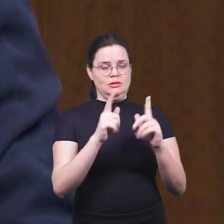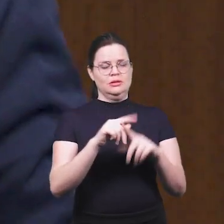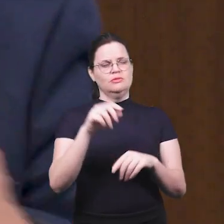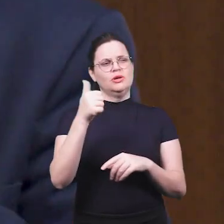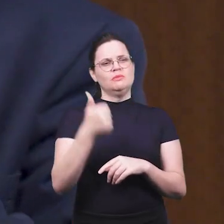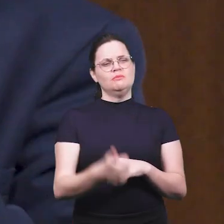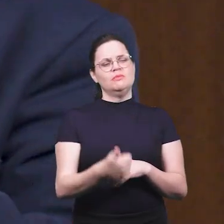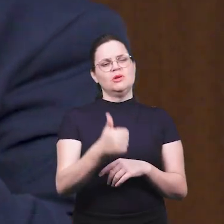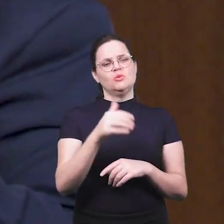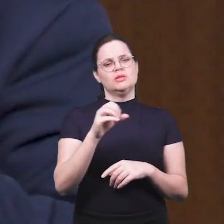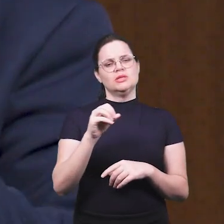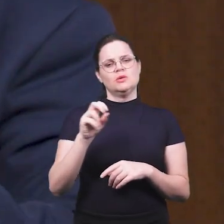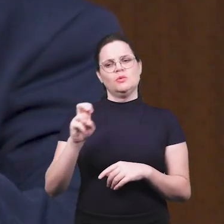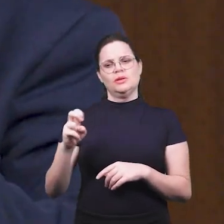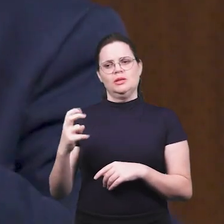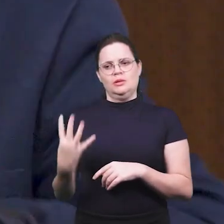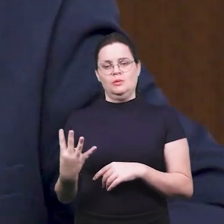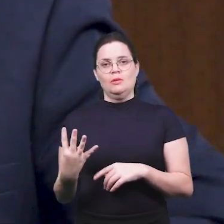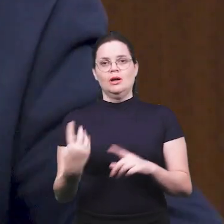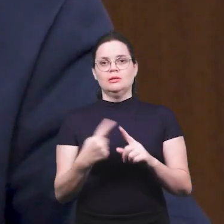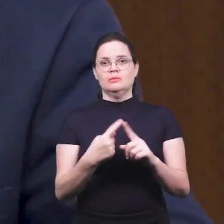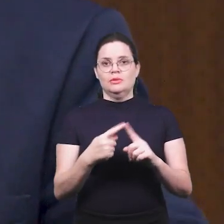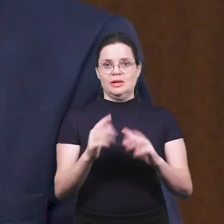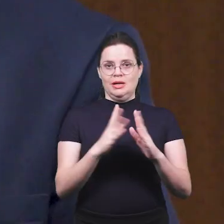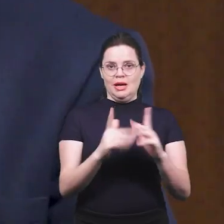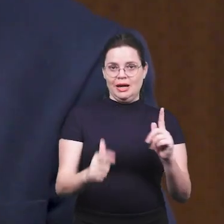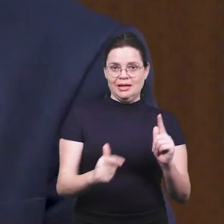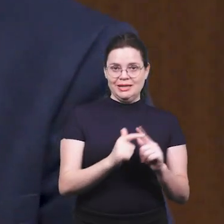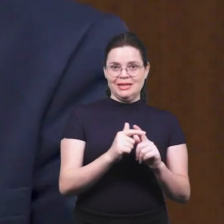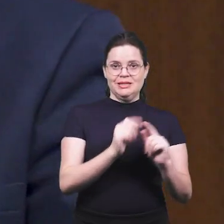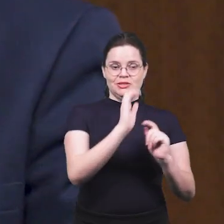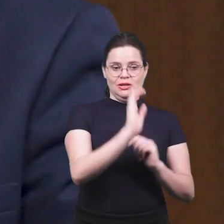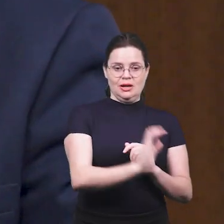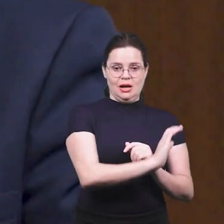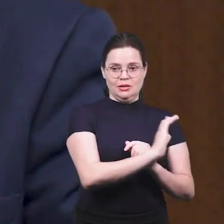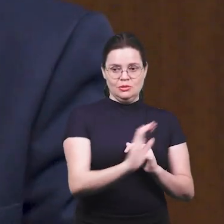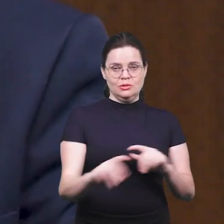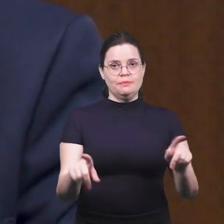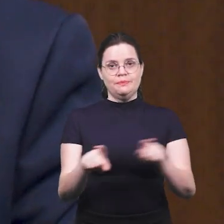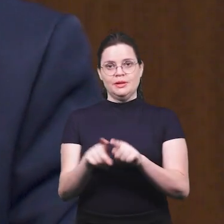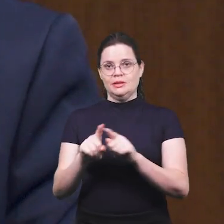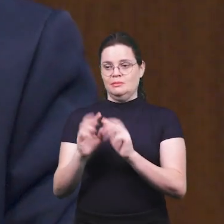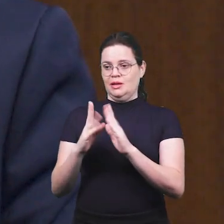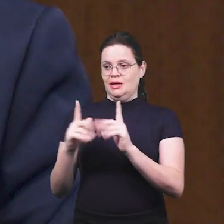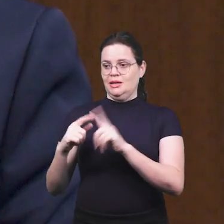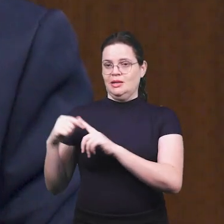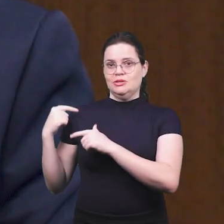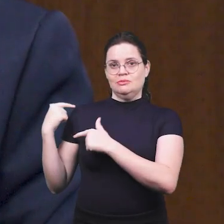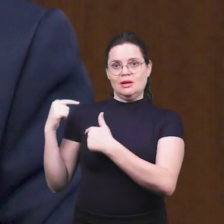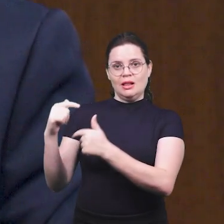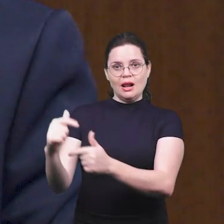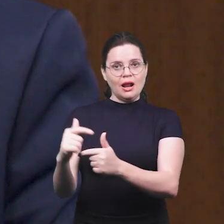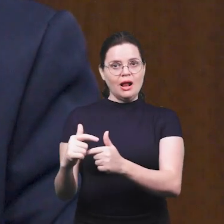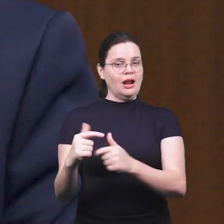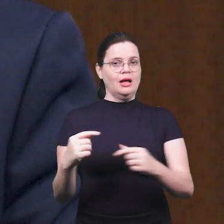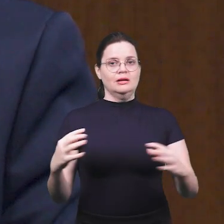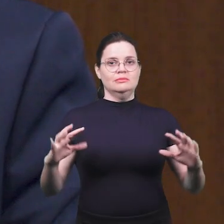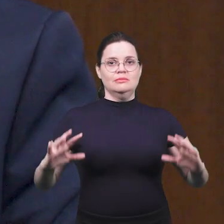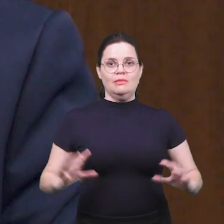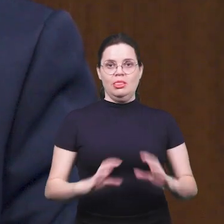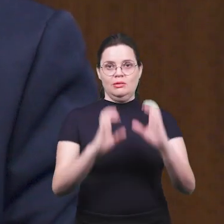1054, deu o cisma da Igreja Católica com a ortodoxa, justamente pela iconoclastia. E ela começou aqui